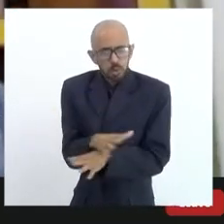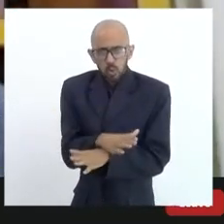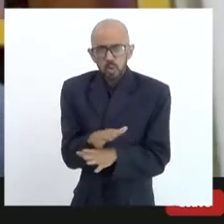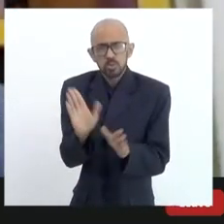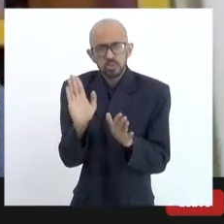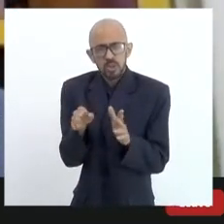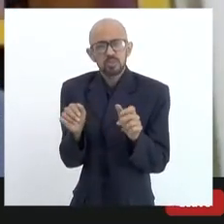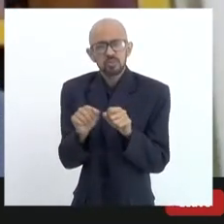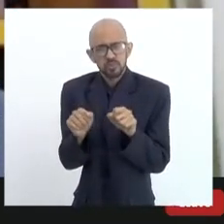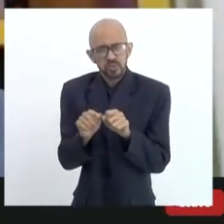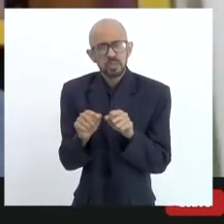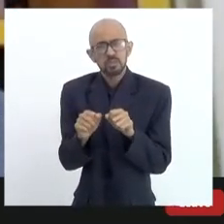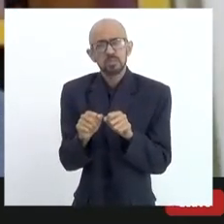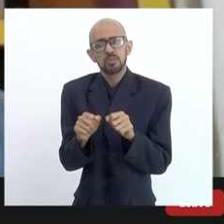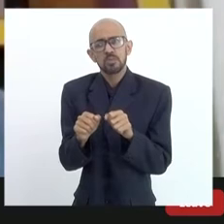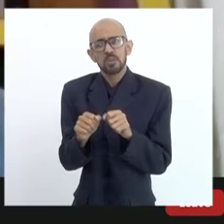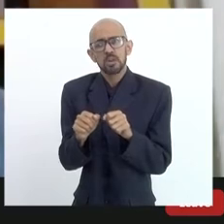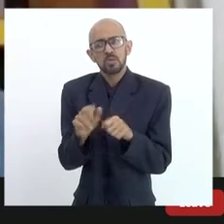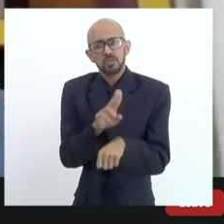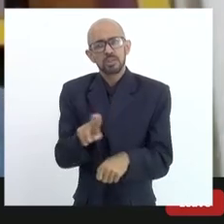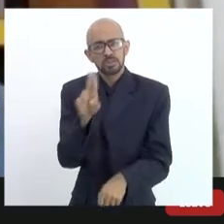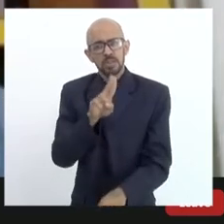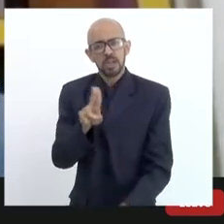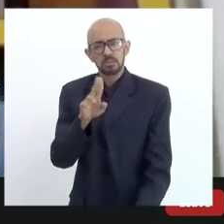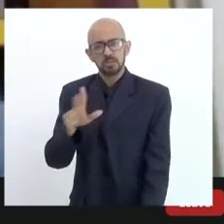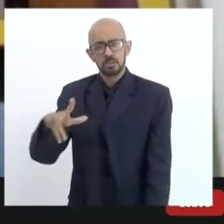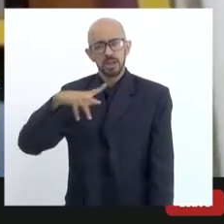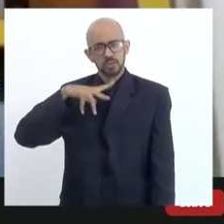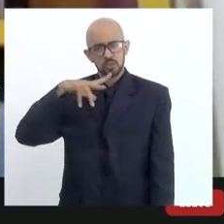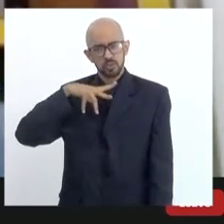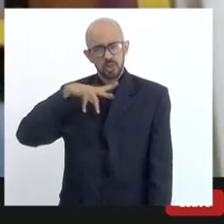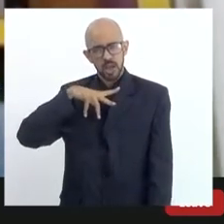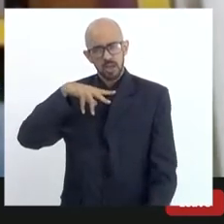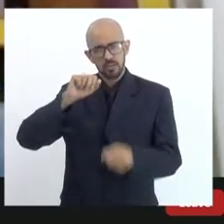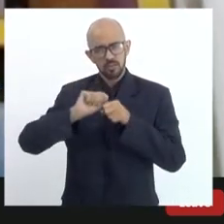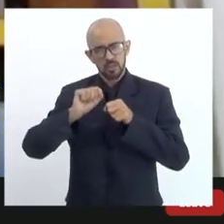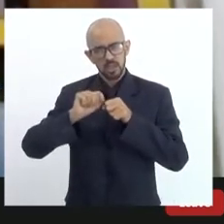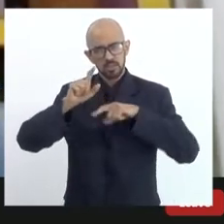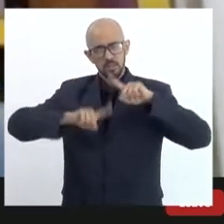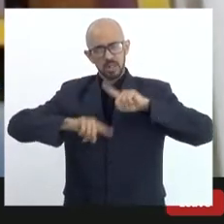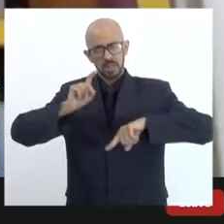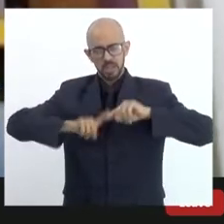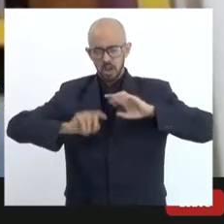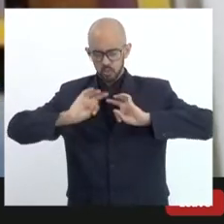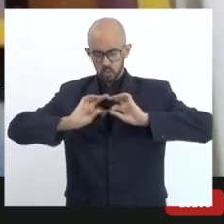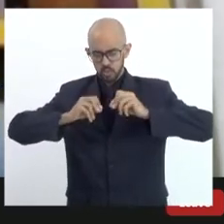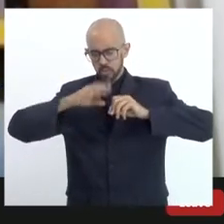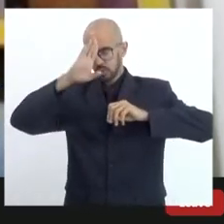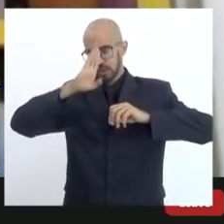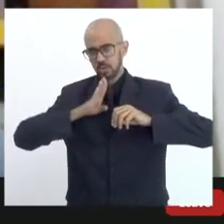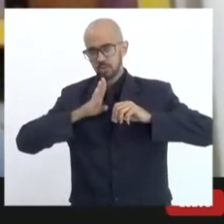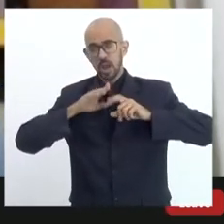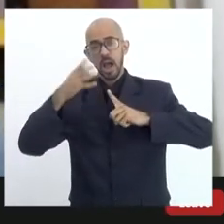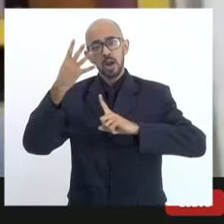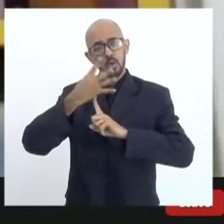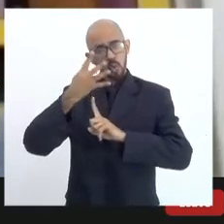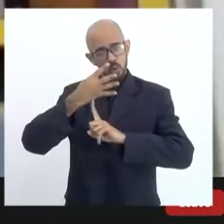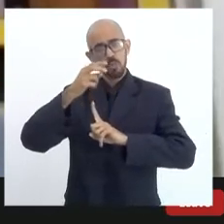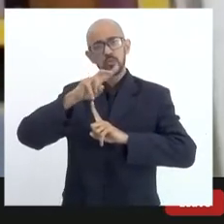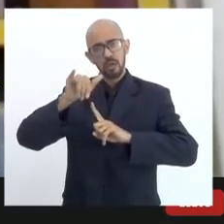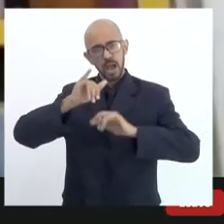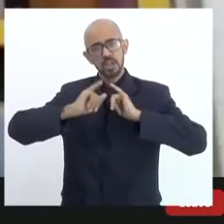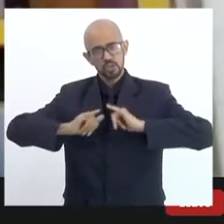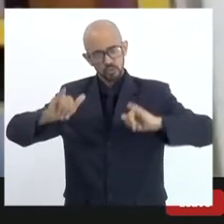universidade particular, que fez para nós, de graça, né? O material da campanha. Já conversei com a TV Globo, ela vai vincular